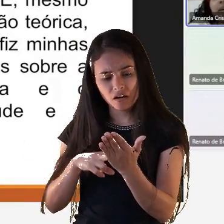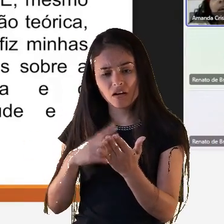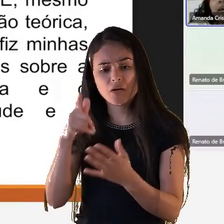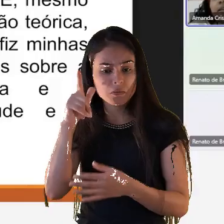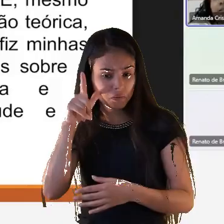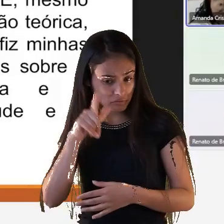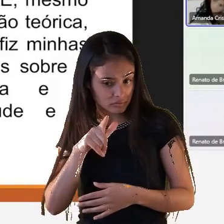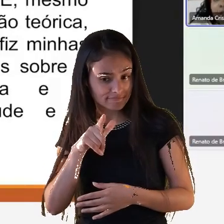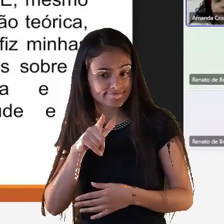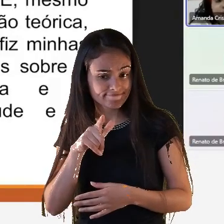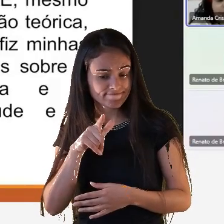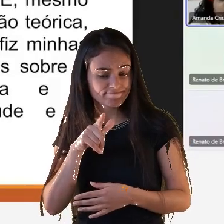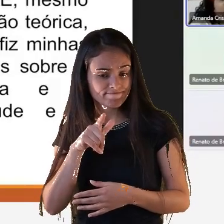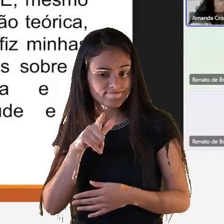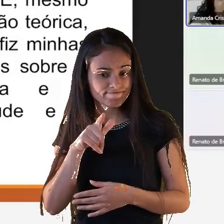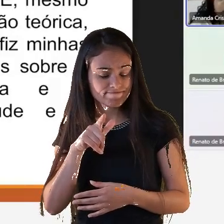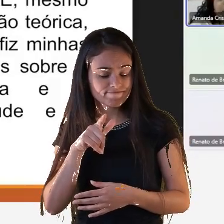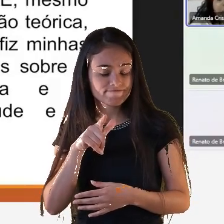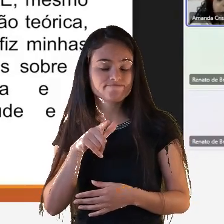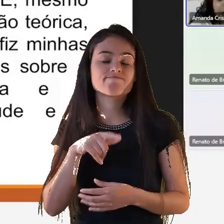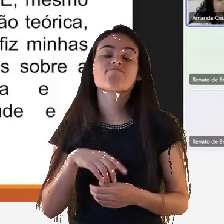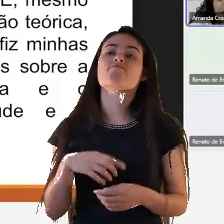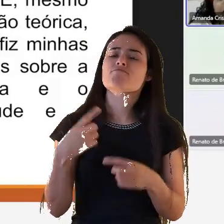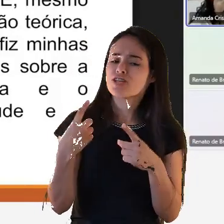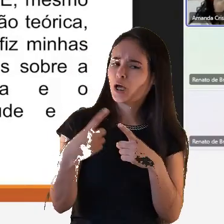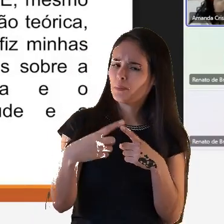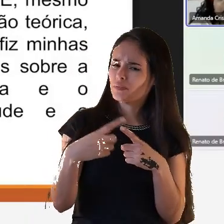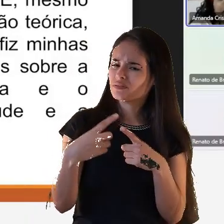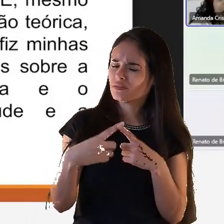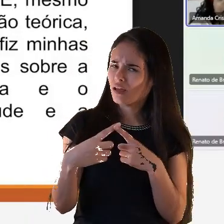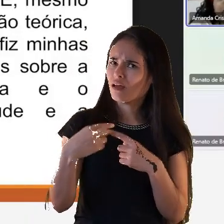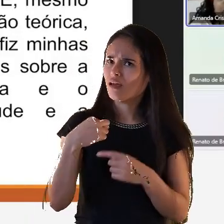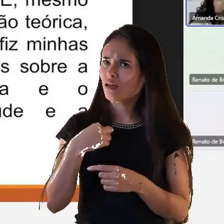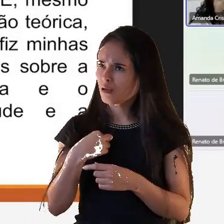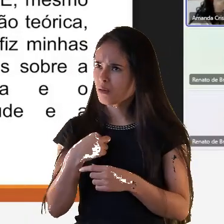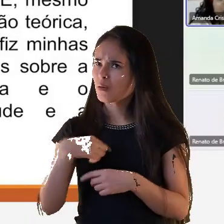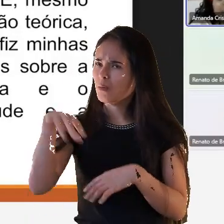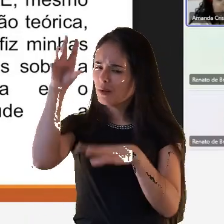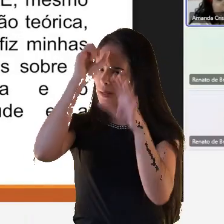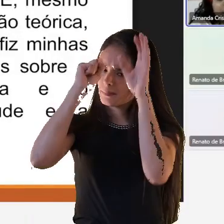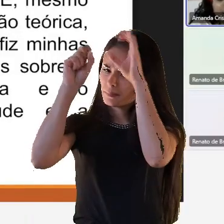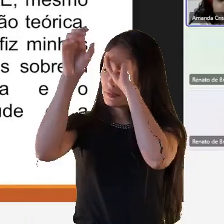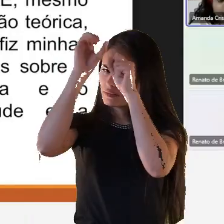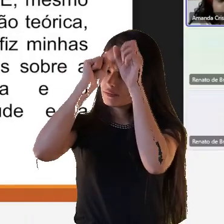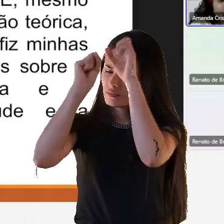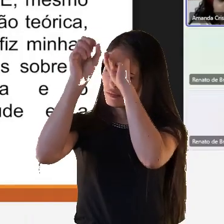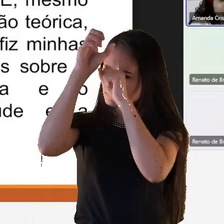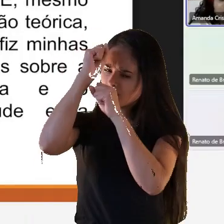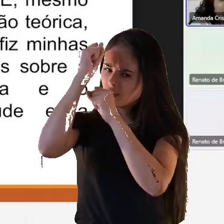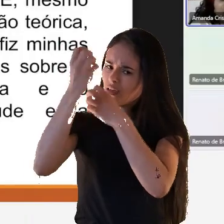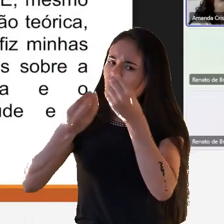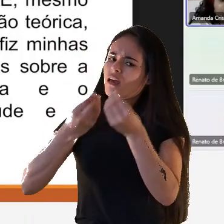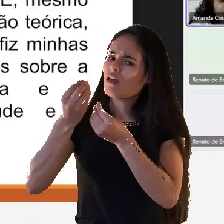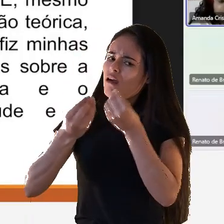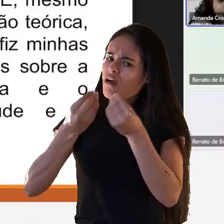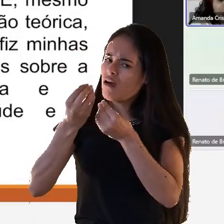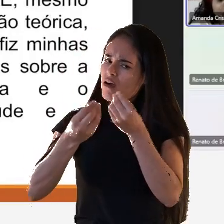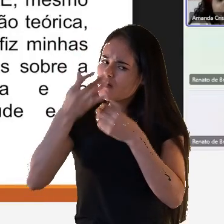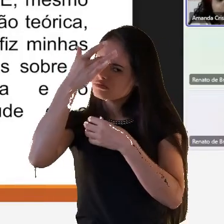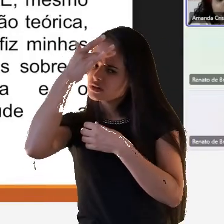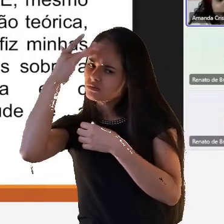né, racismo, sobre esse Brasil afrocentrado, né, esse